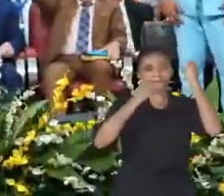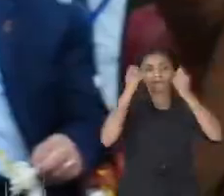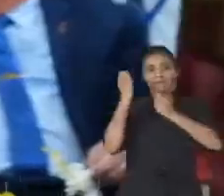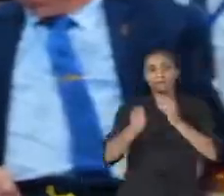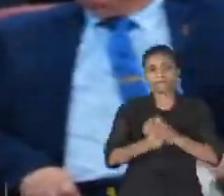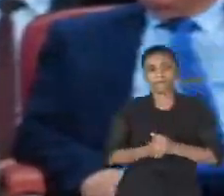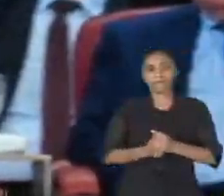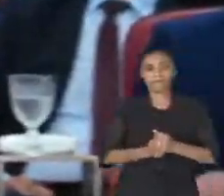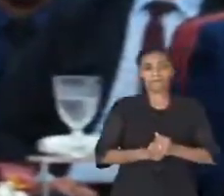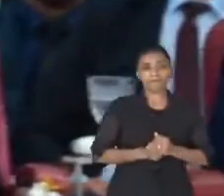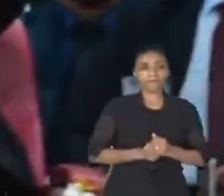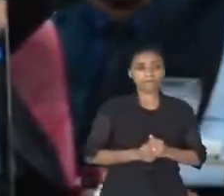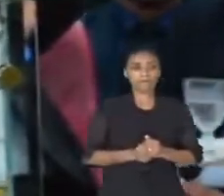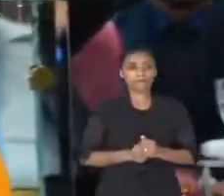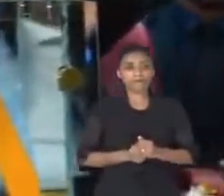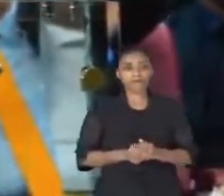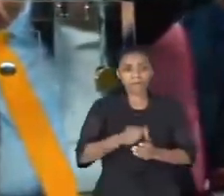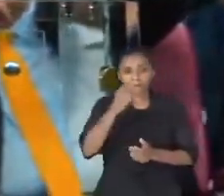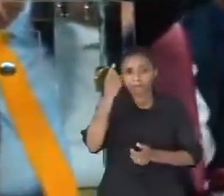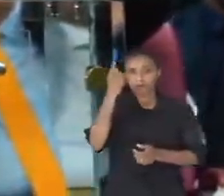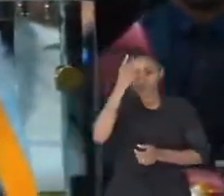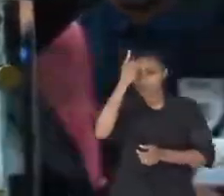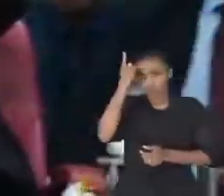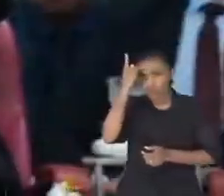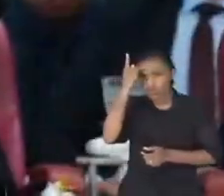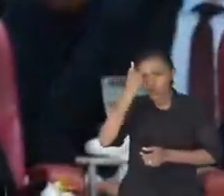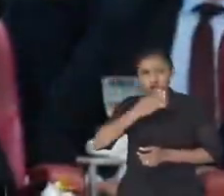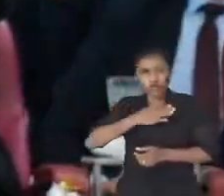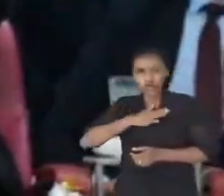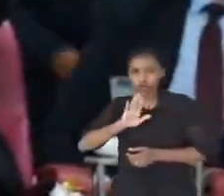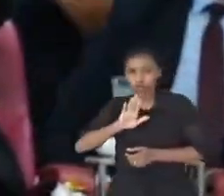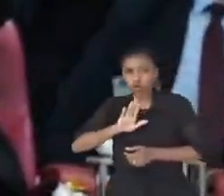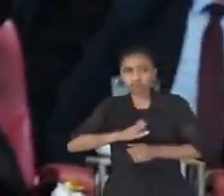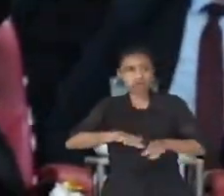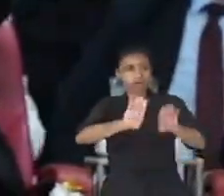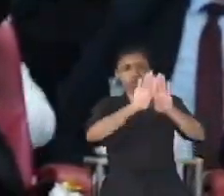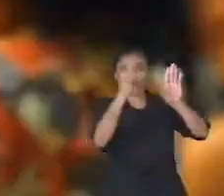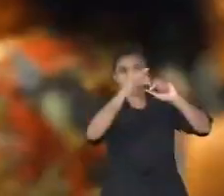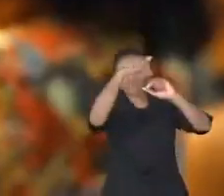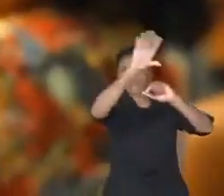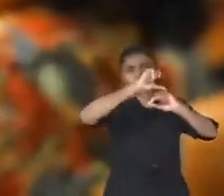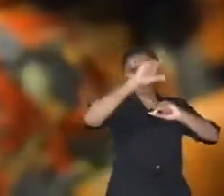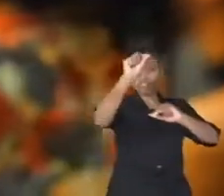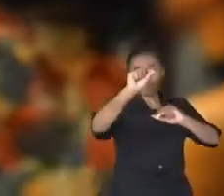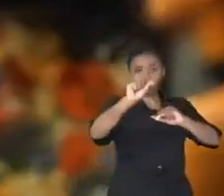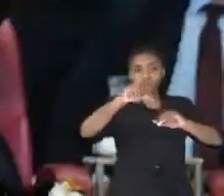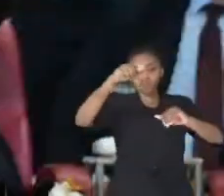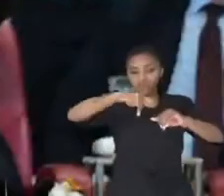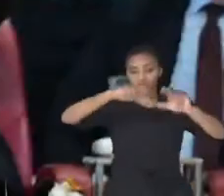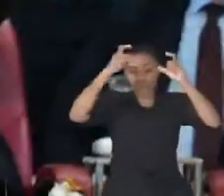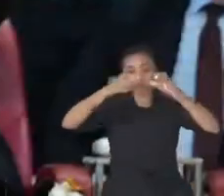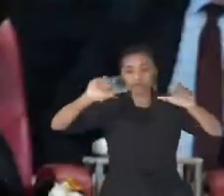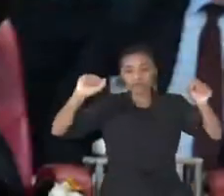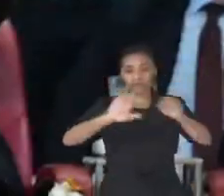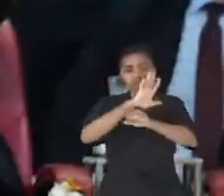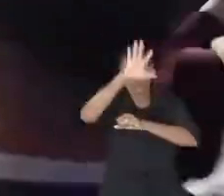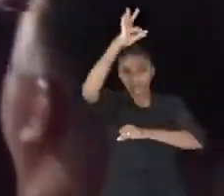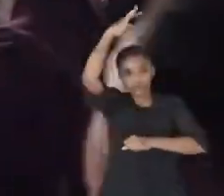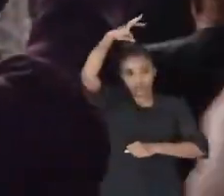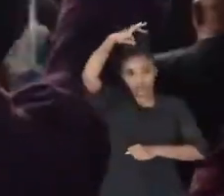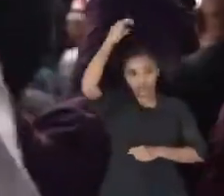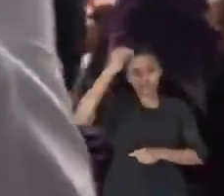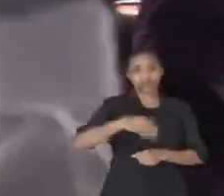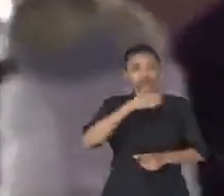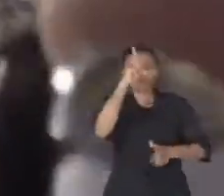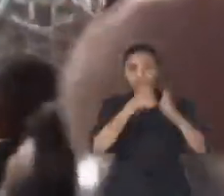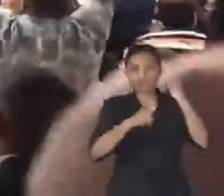Quem gostou, coma muito. Quem não gostou, vomite ou saia. A porta da rua é serventia da casa. Isso aqui não é congresso para qualquer um. É